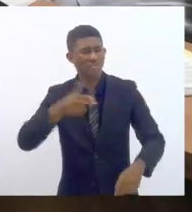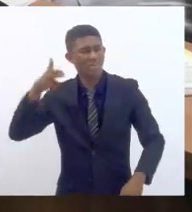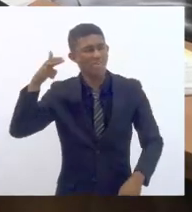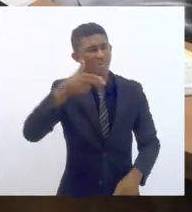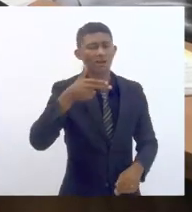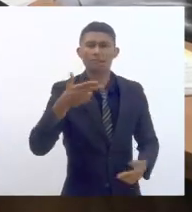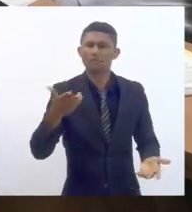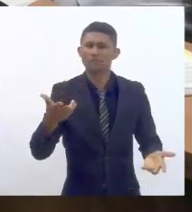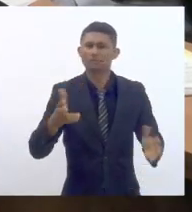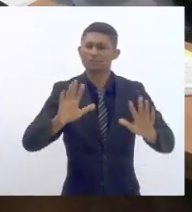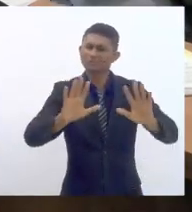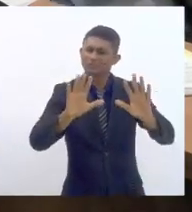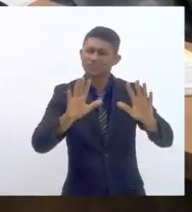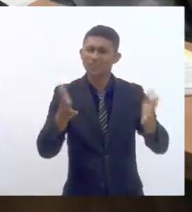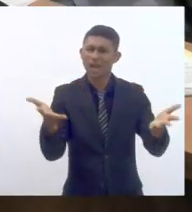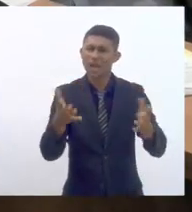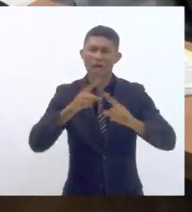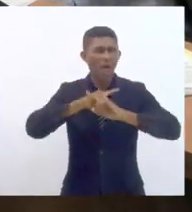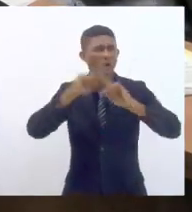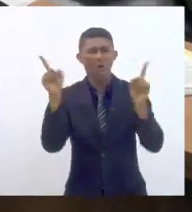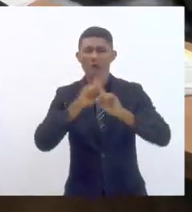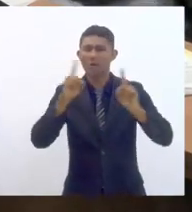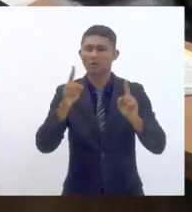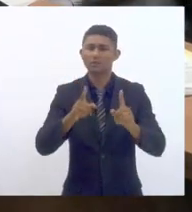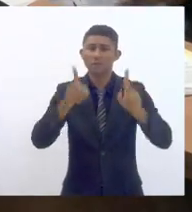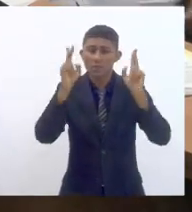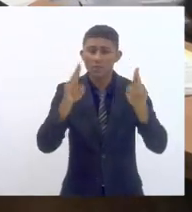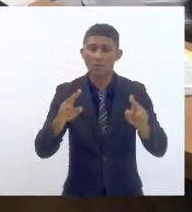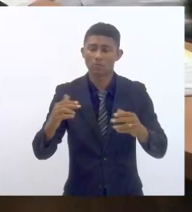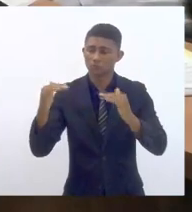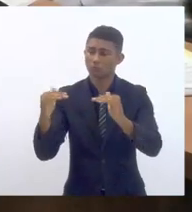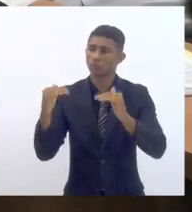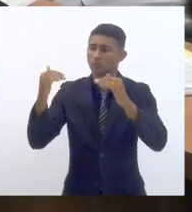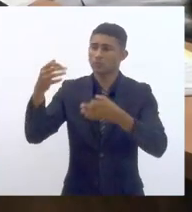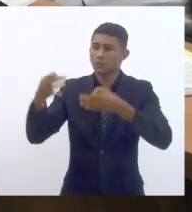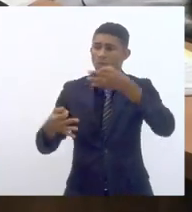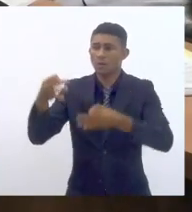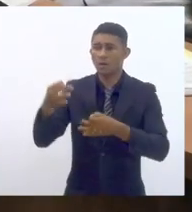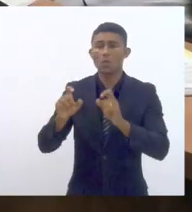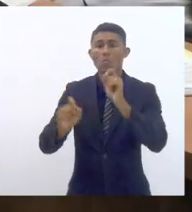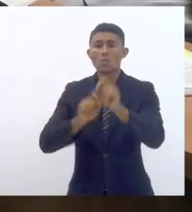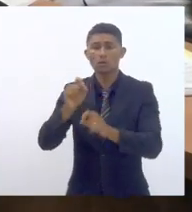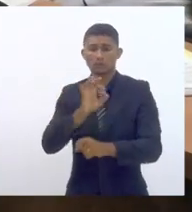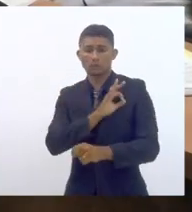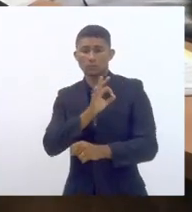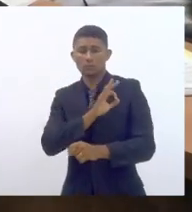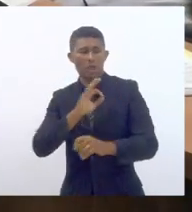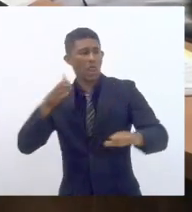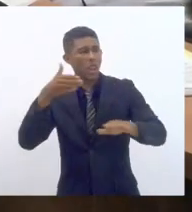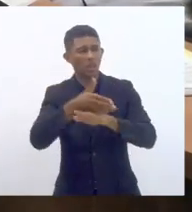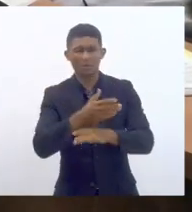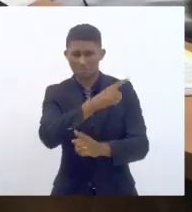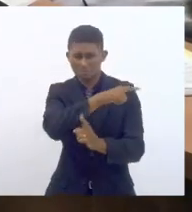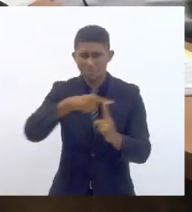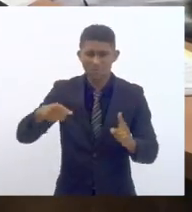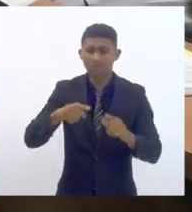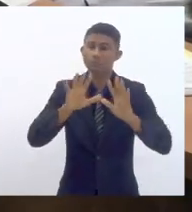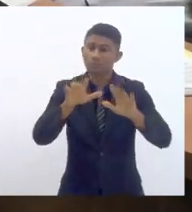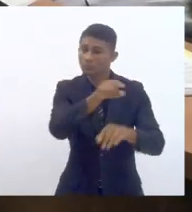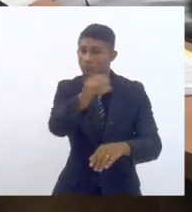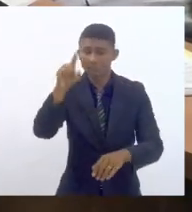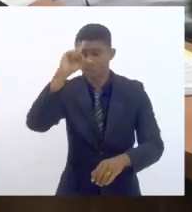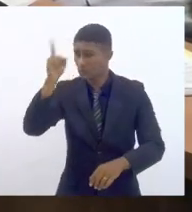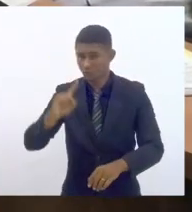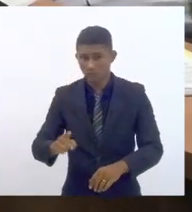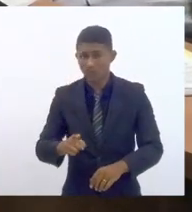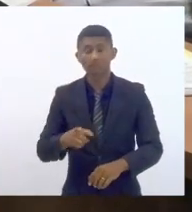Mas vem para cá criticar, assim como fez o STF, proibindo as incursões policiais. Mas para quem não sabe, quando as